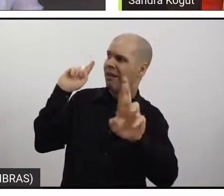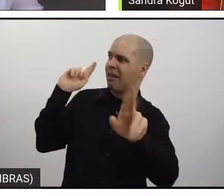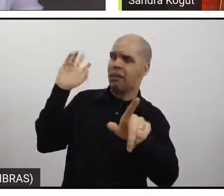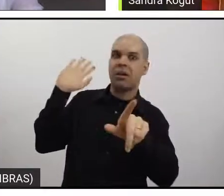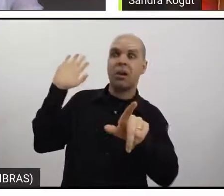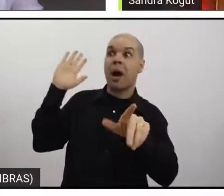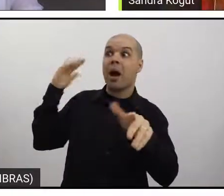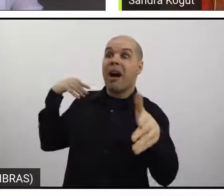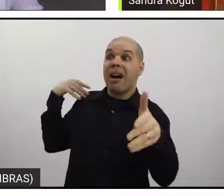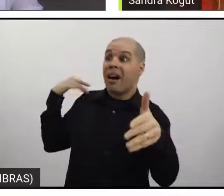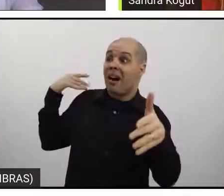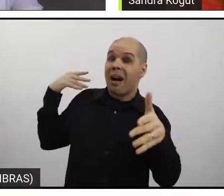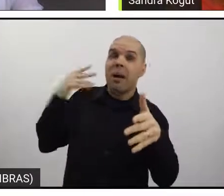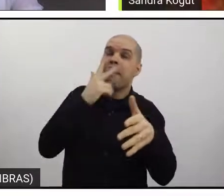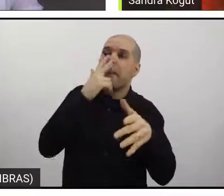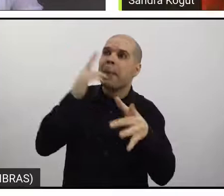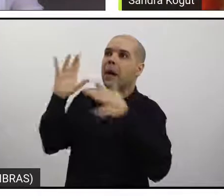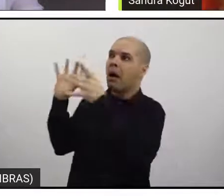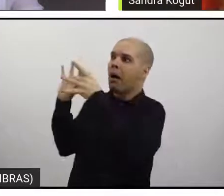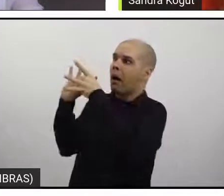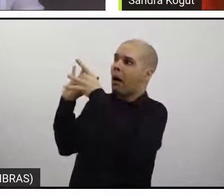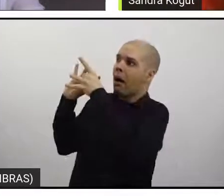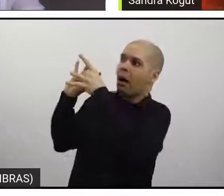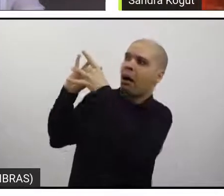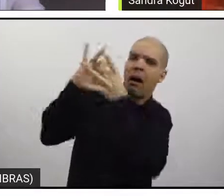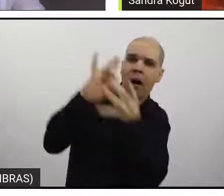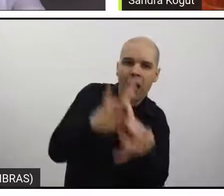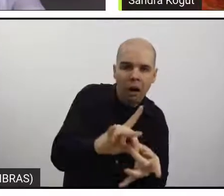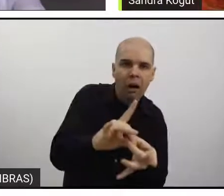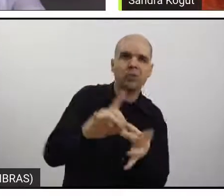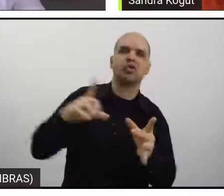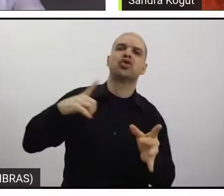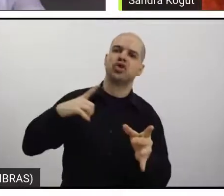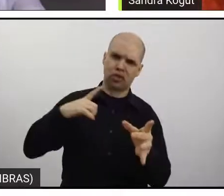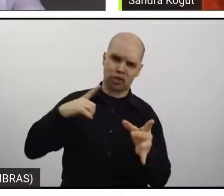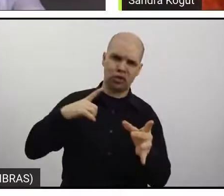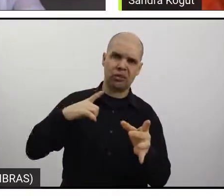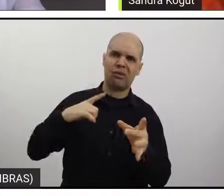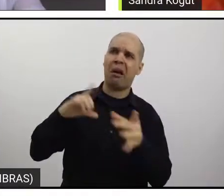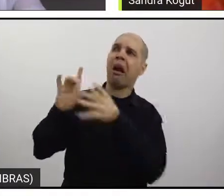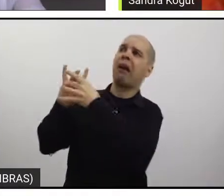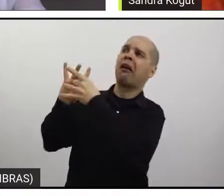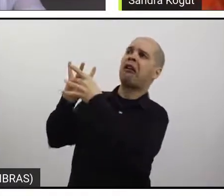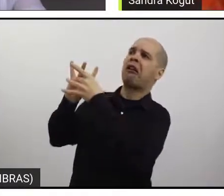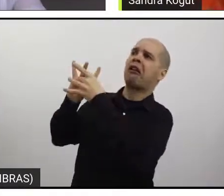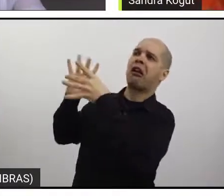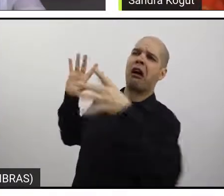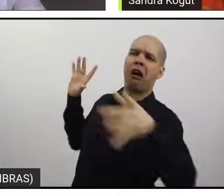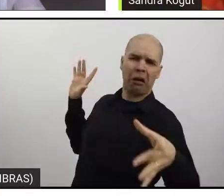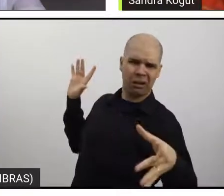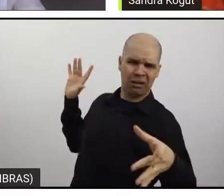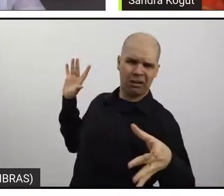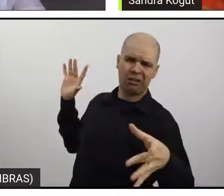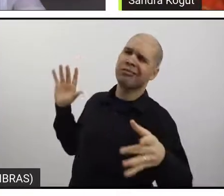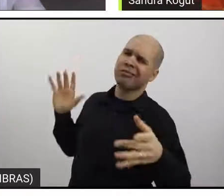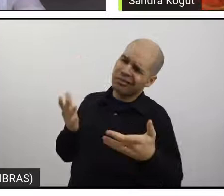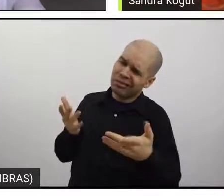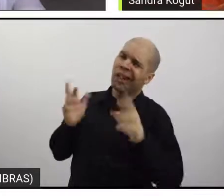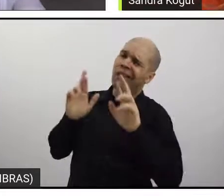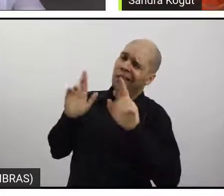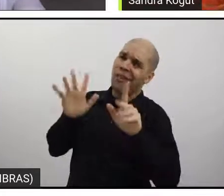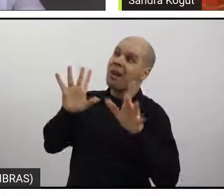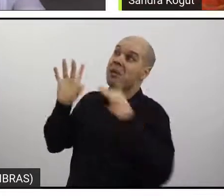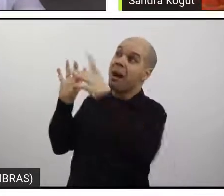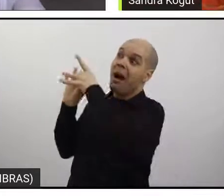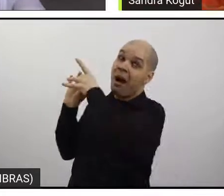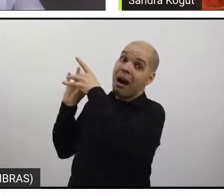de uma certa maneira, é o final de um ciclo, né? Que significa que vai ter outro começando também, não quer dizer que seja ruim, mas